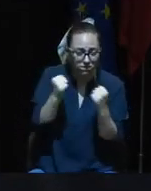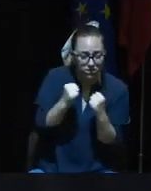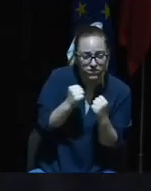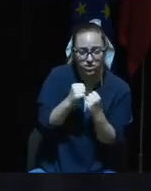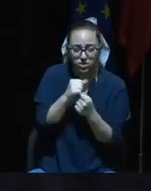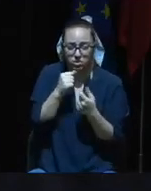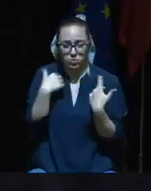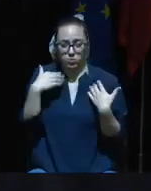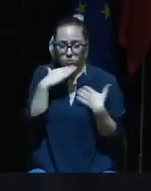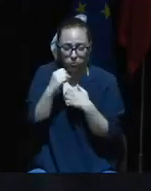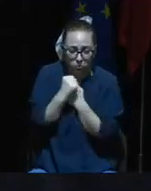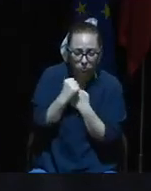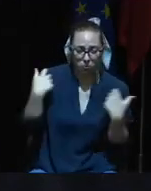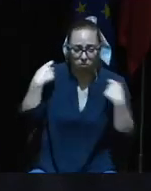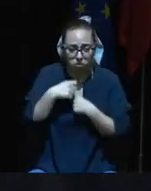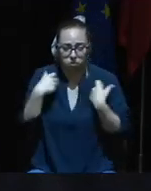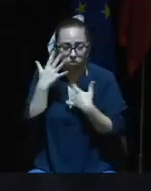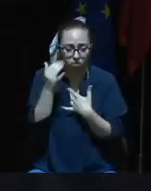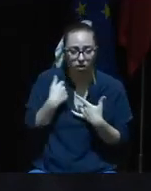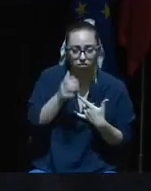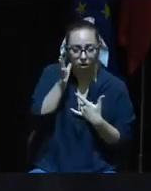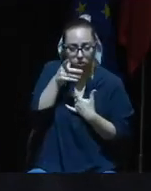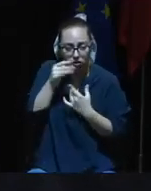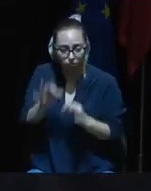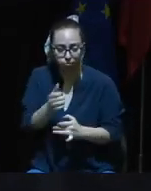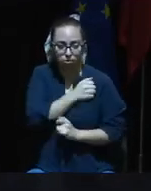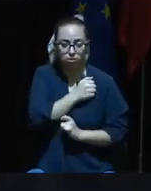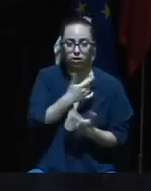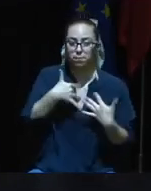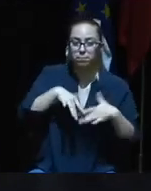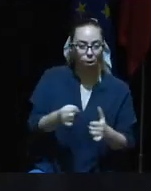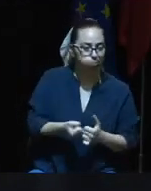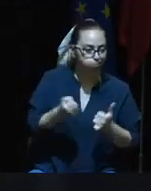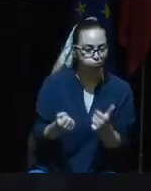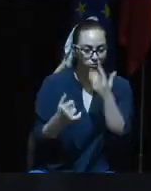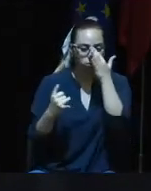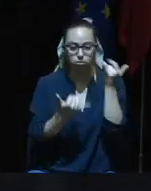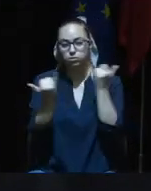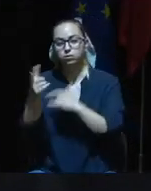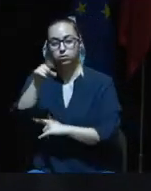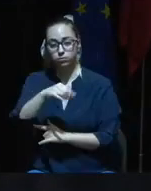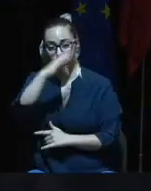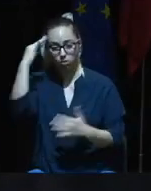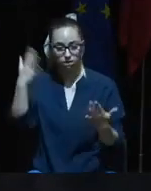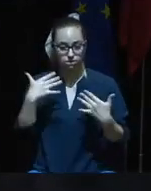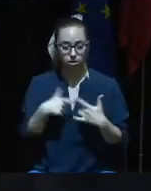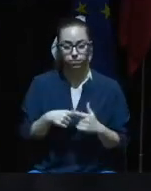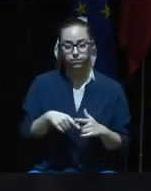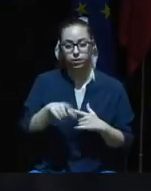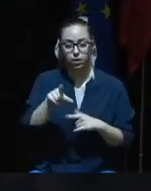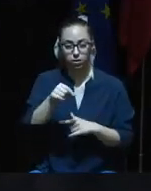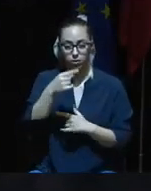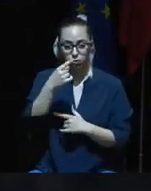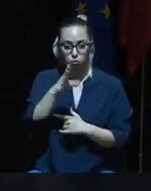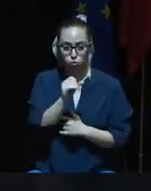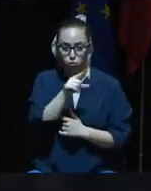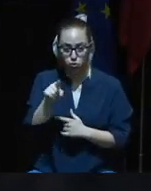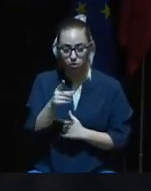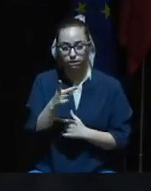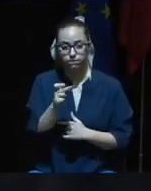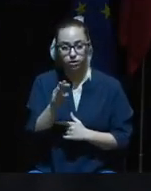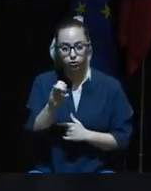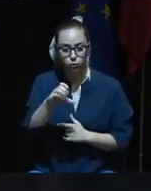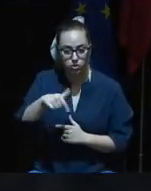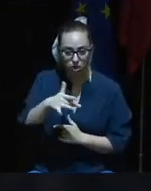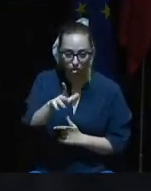todos os anos morrem pessoas a tentar aquecer as suas casas mas também é um problema grave no verão Segundo João Vasconcellos da Universidade de Lisboa e As